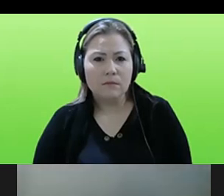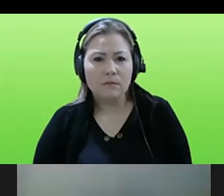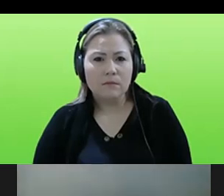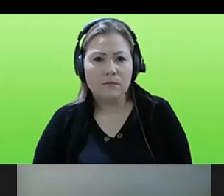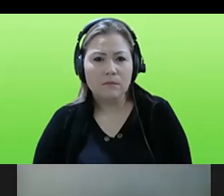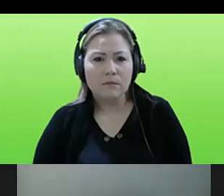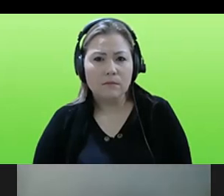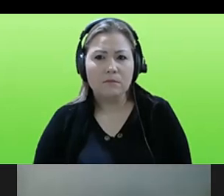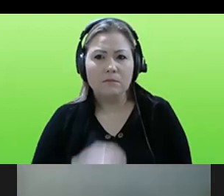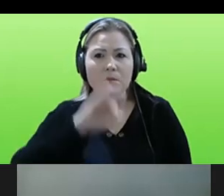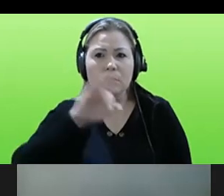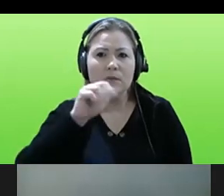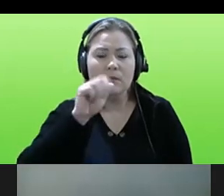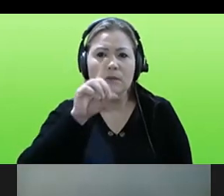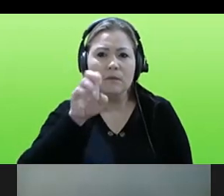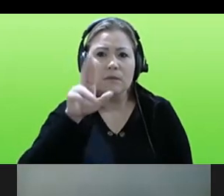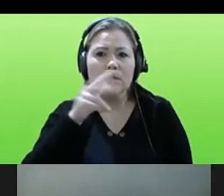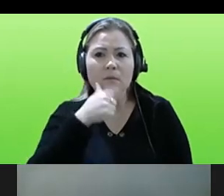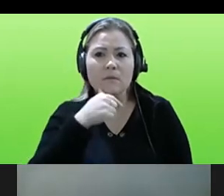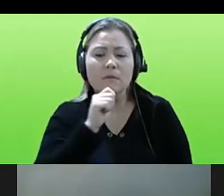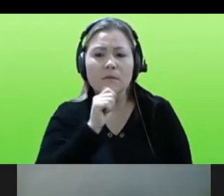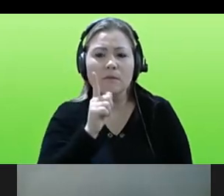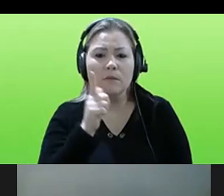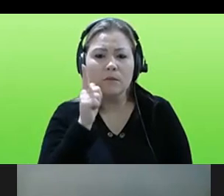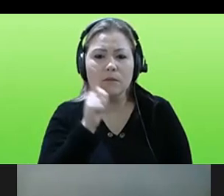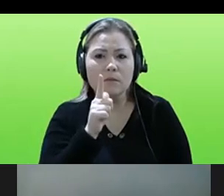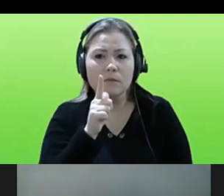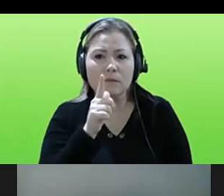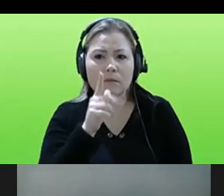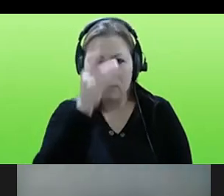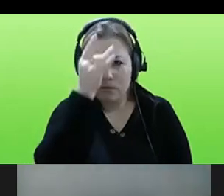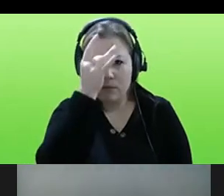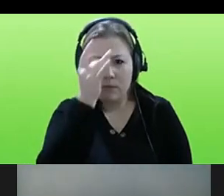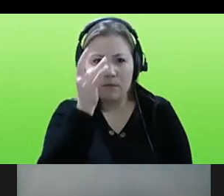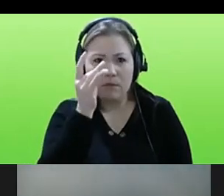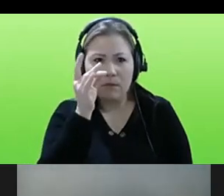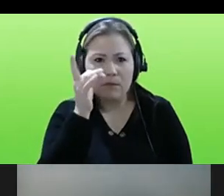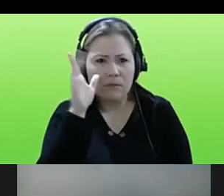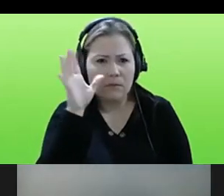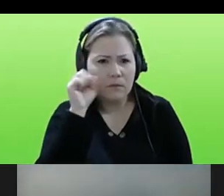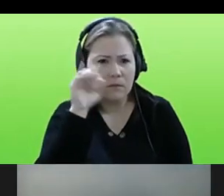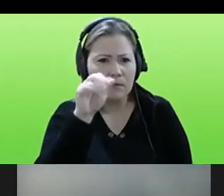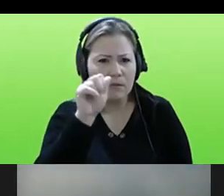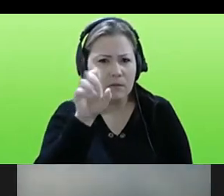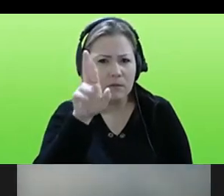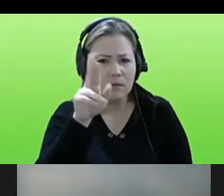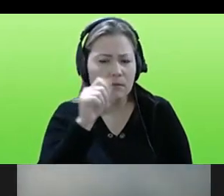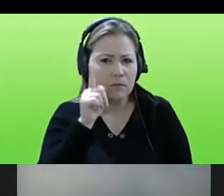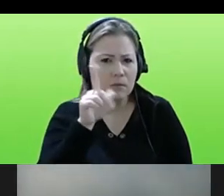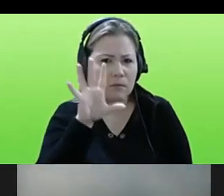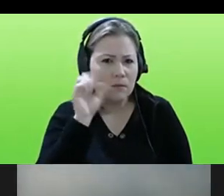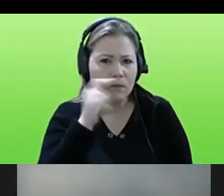Não sei se o Parece que o Jader Jader ainda não captou. está ouvindo, Jader? Não.